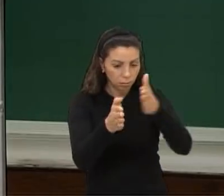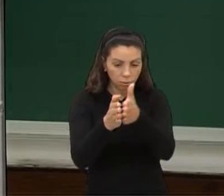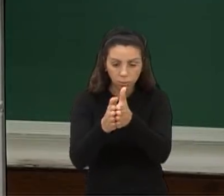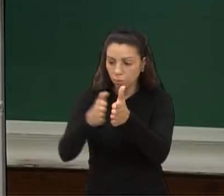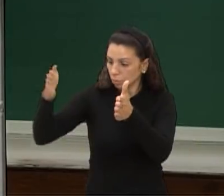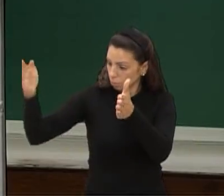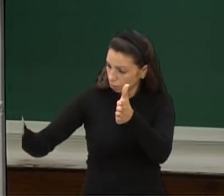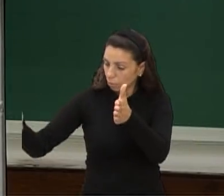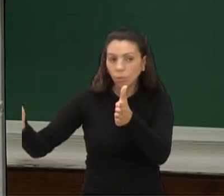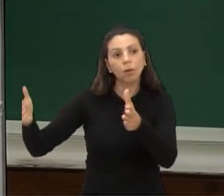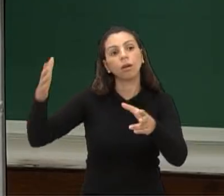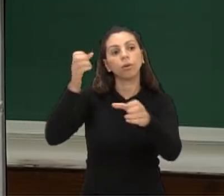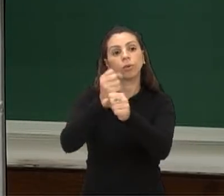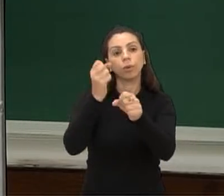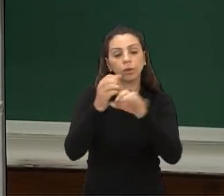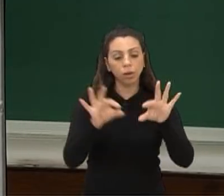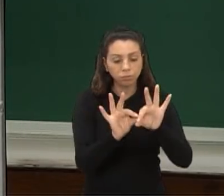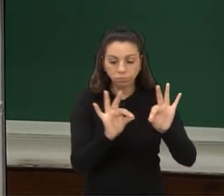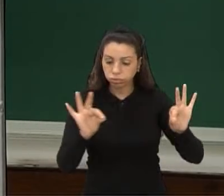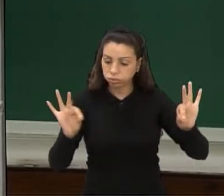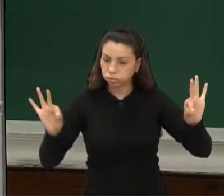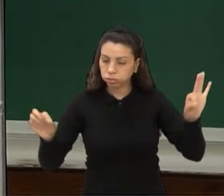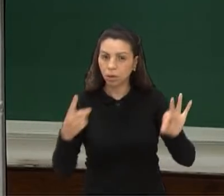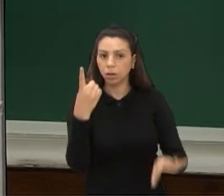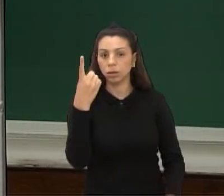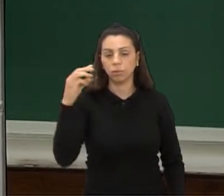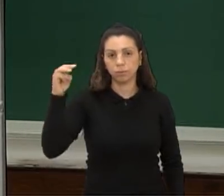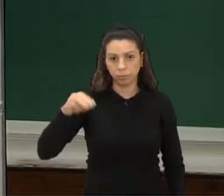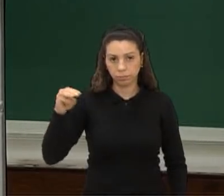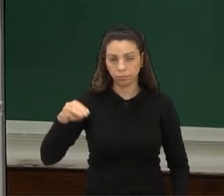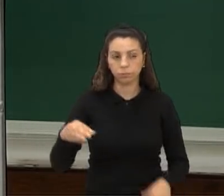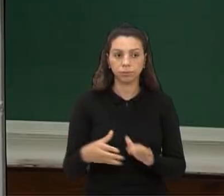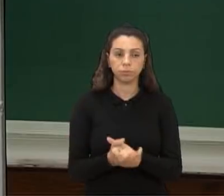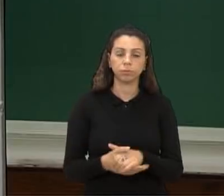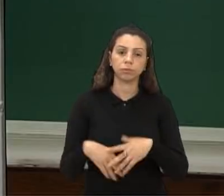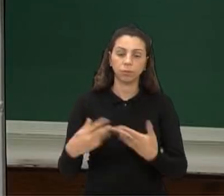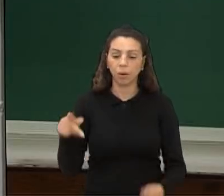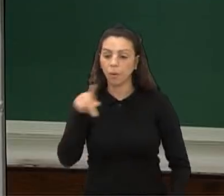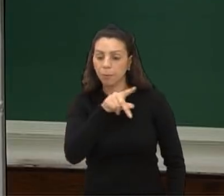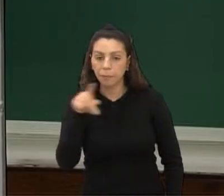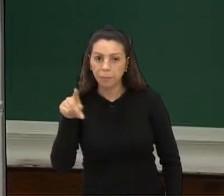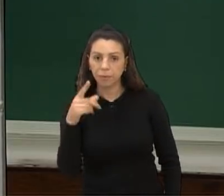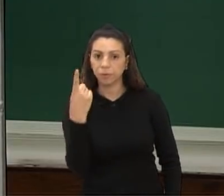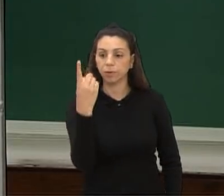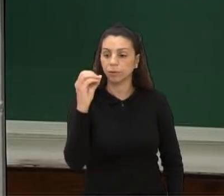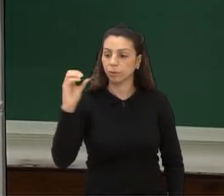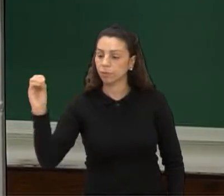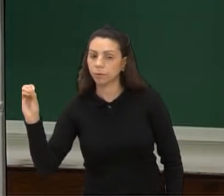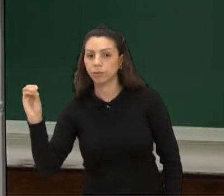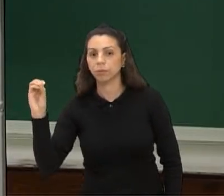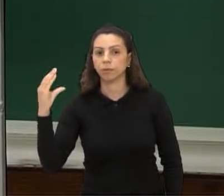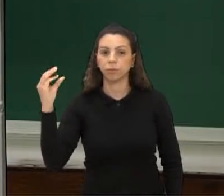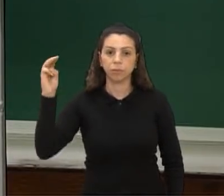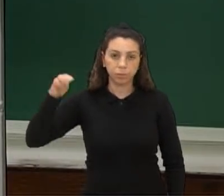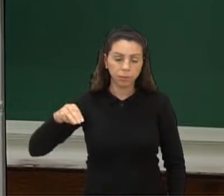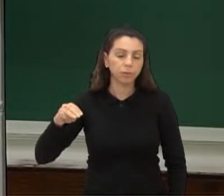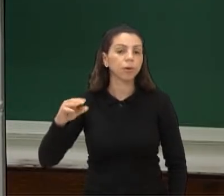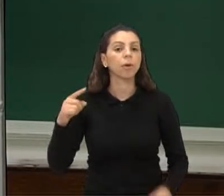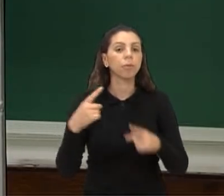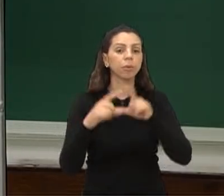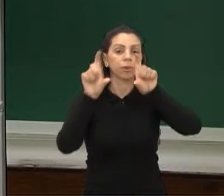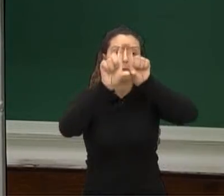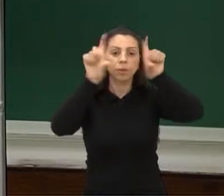outra parte vale 3 vezes o valor de Y, ok? Então, montando a minha equação, eu sei que